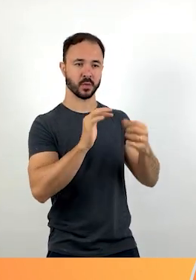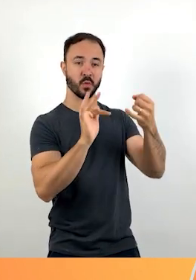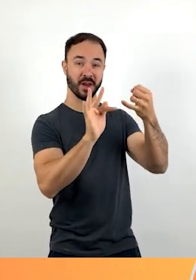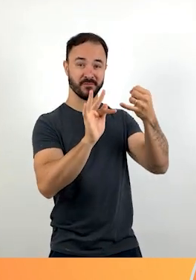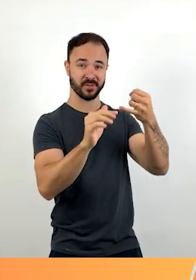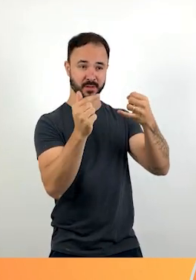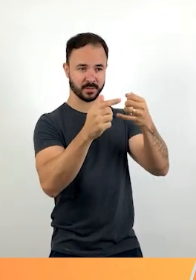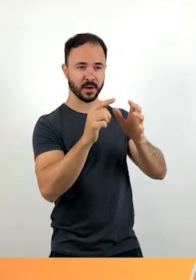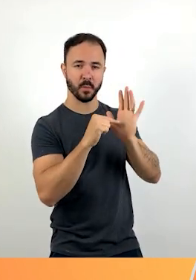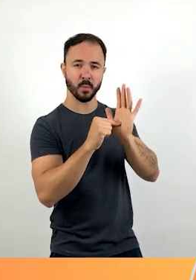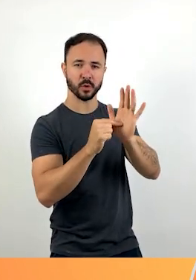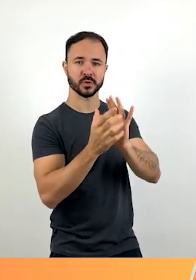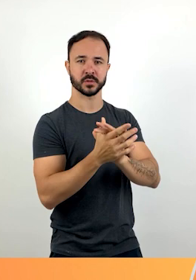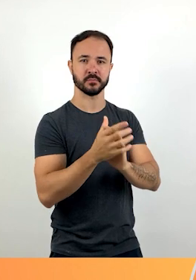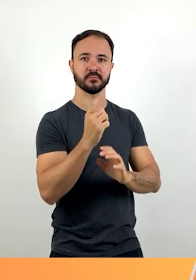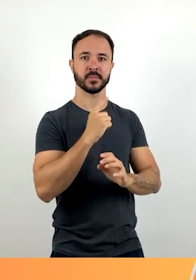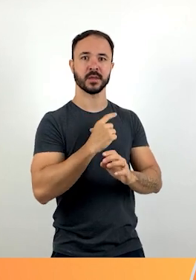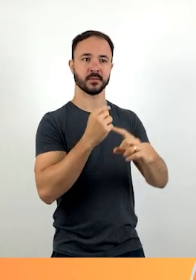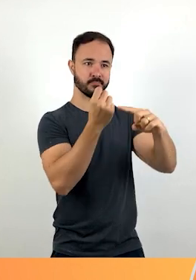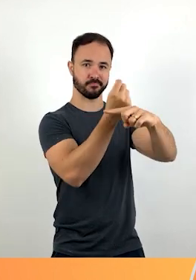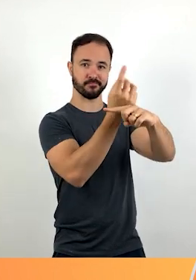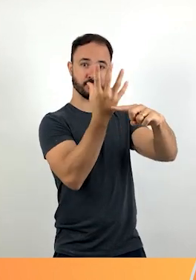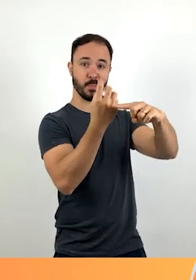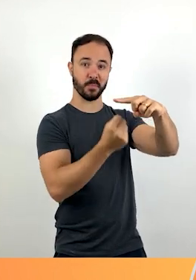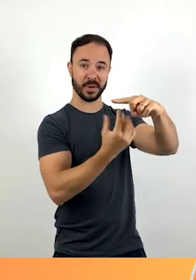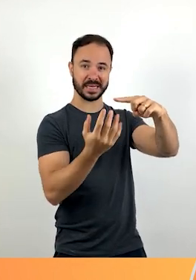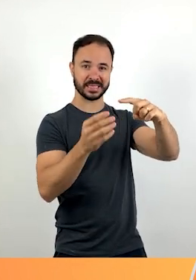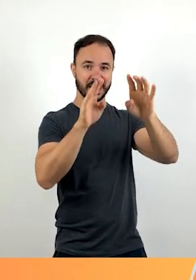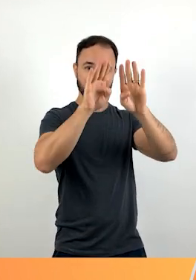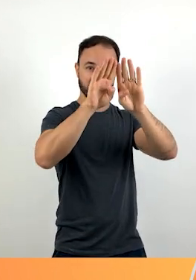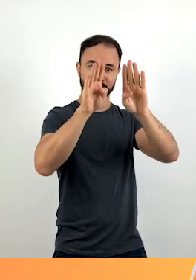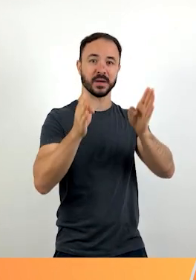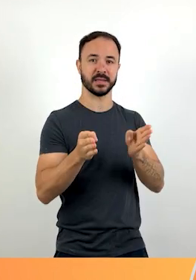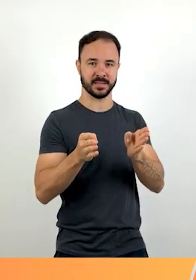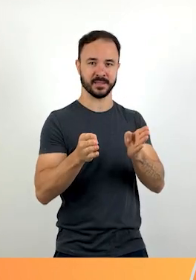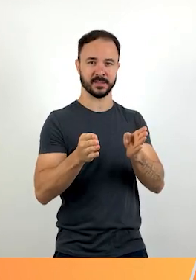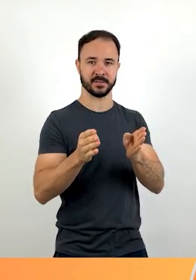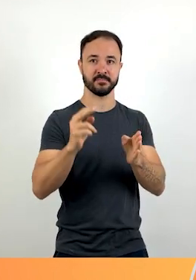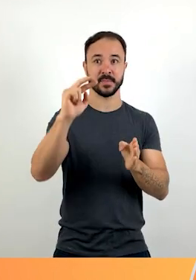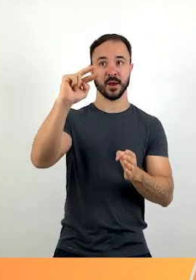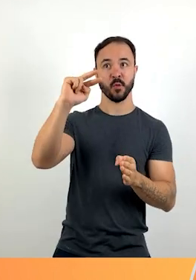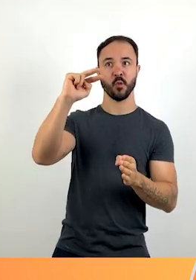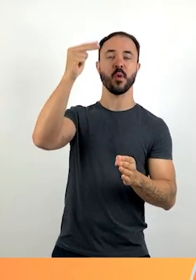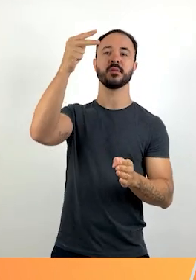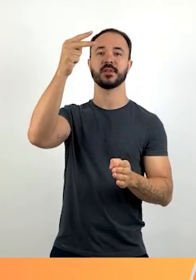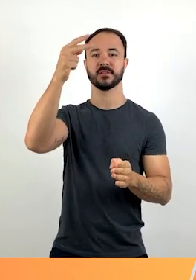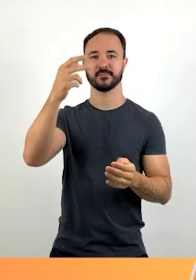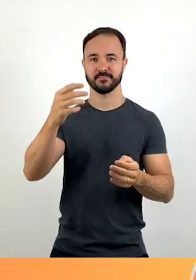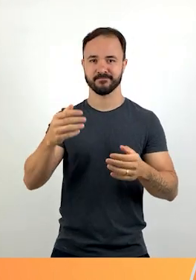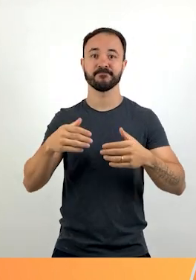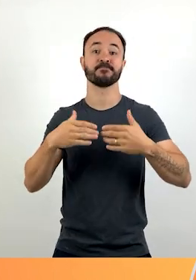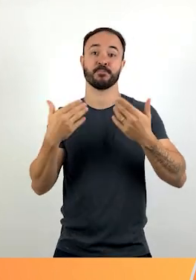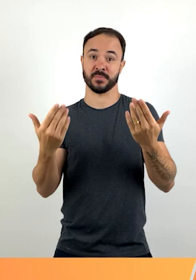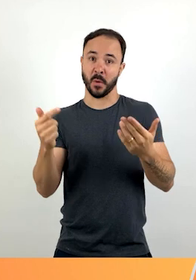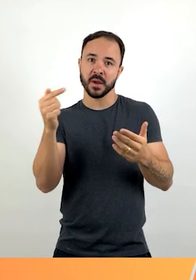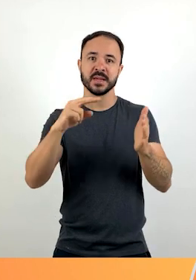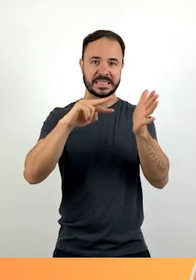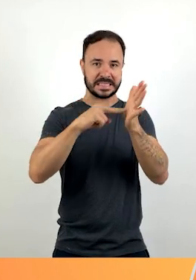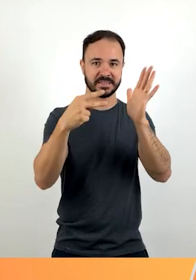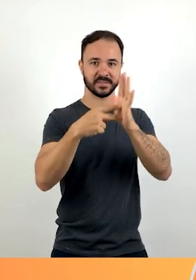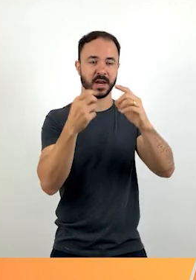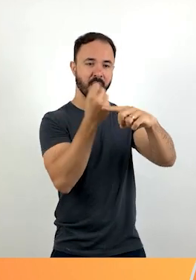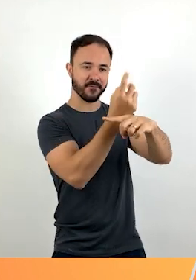F apareceu um parêntese, né? O parêntese e o quadrado, significa que é realmente a